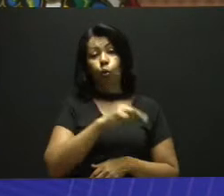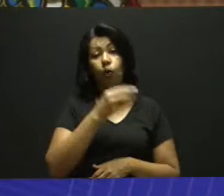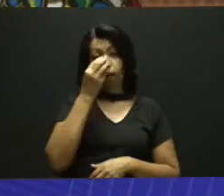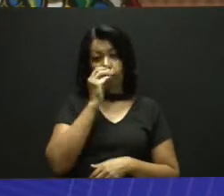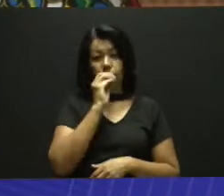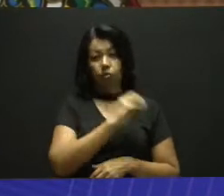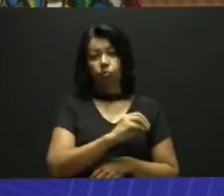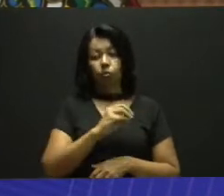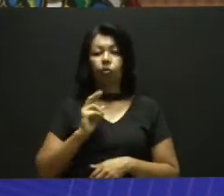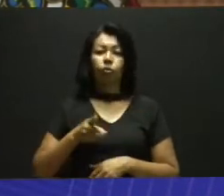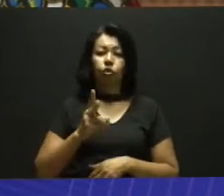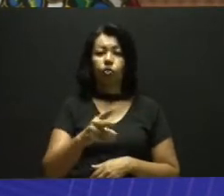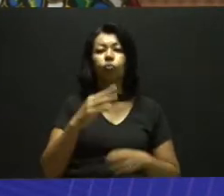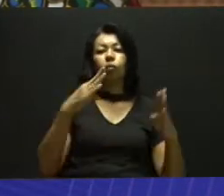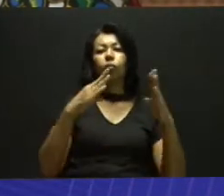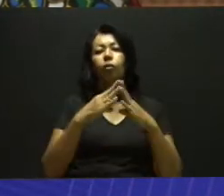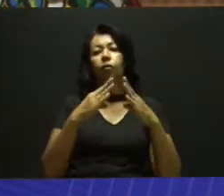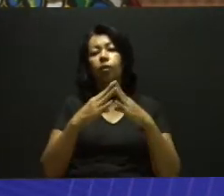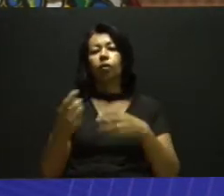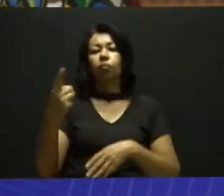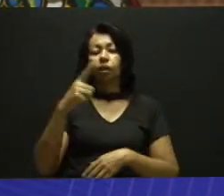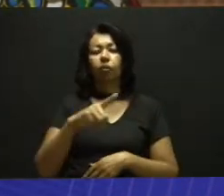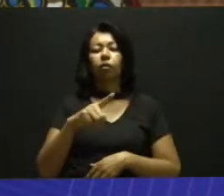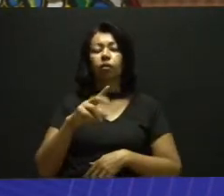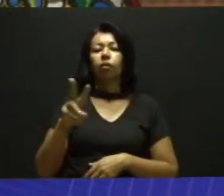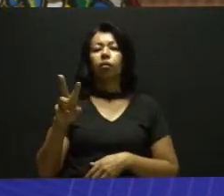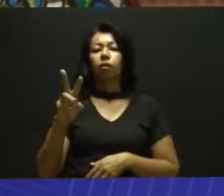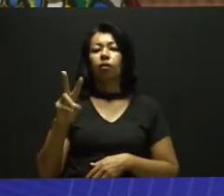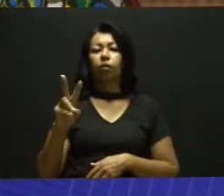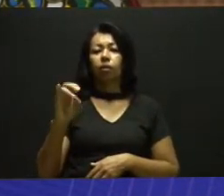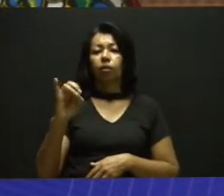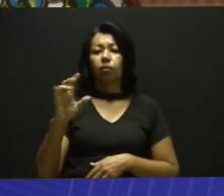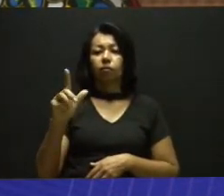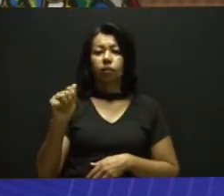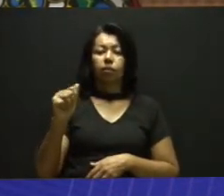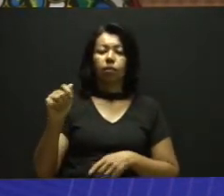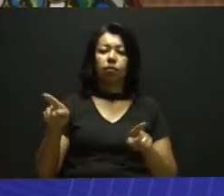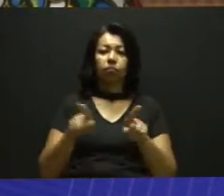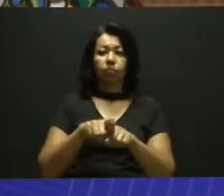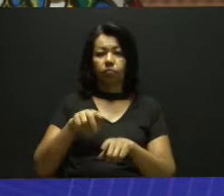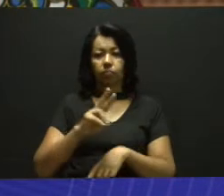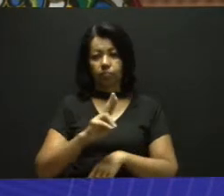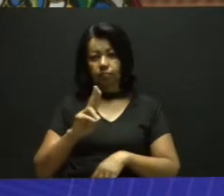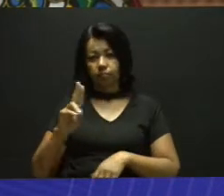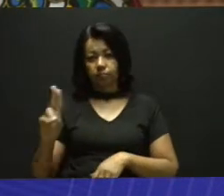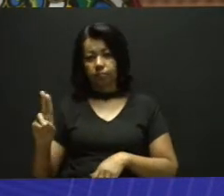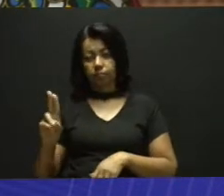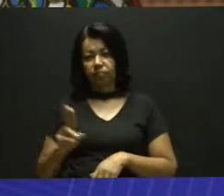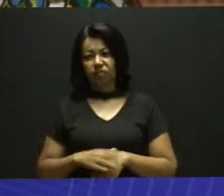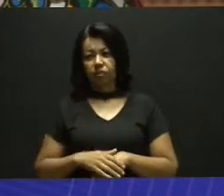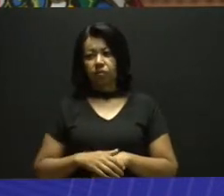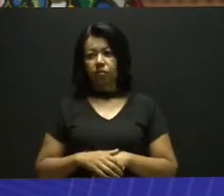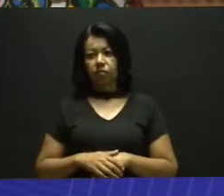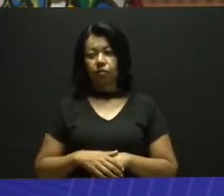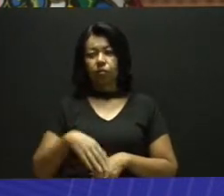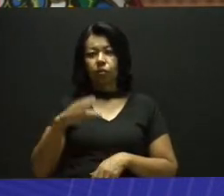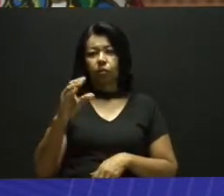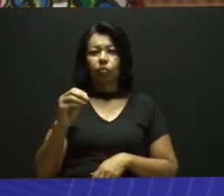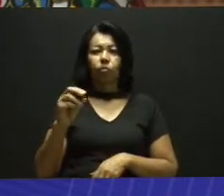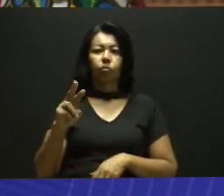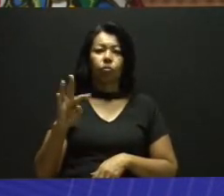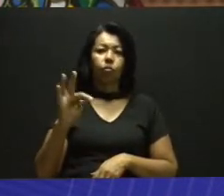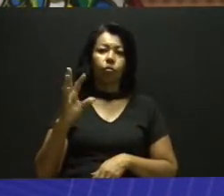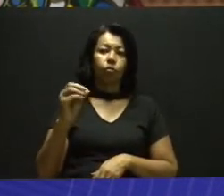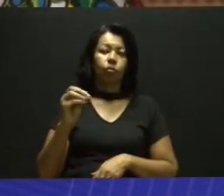reside na rua albertina culto na vila de mesmo nome a experiência e trabalho de silva serviu como